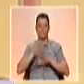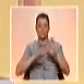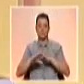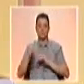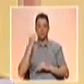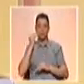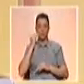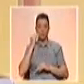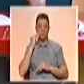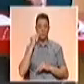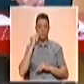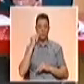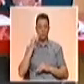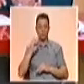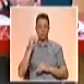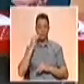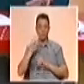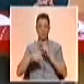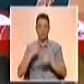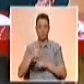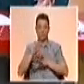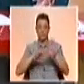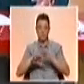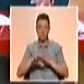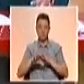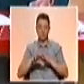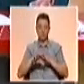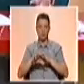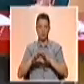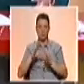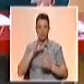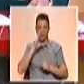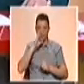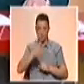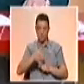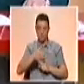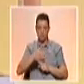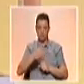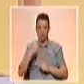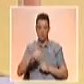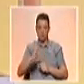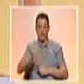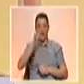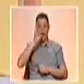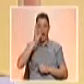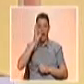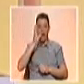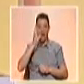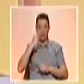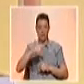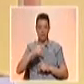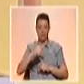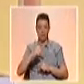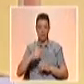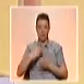duvida dessa necessidade. Qual seria a melhor maneira de o fazer? Geralmente a água que as pessoas têm é a água da companhia. É